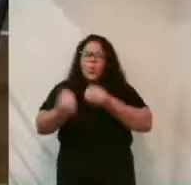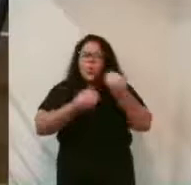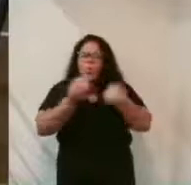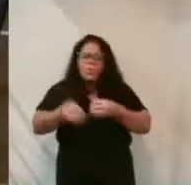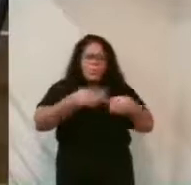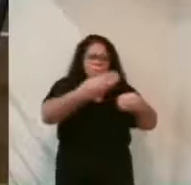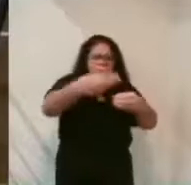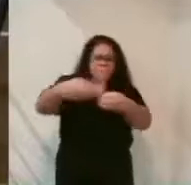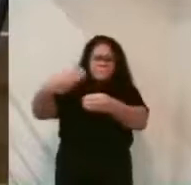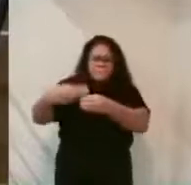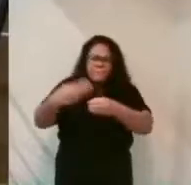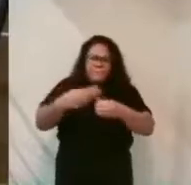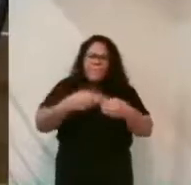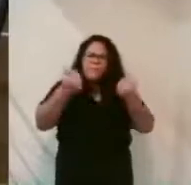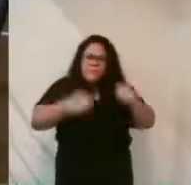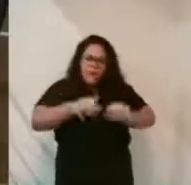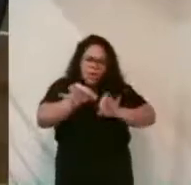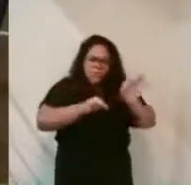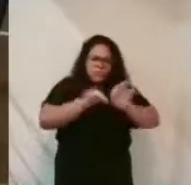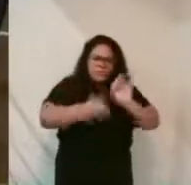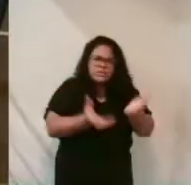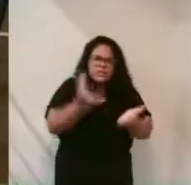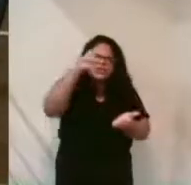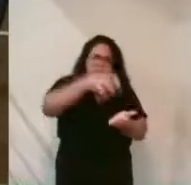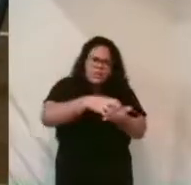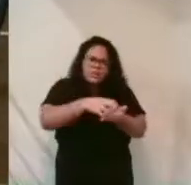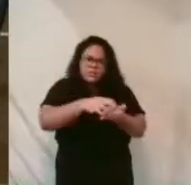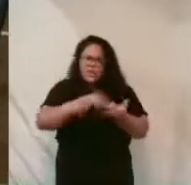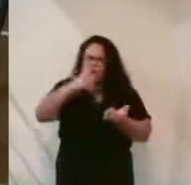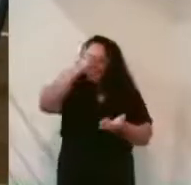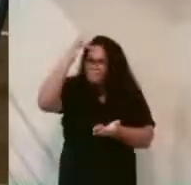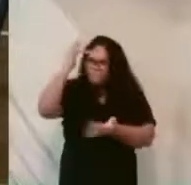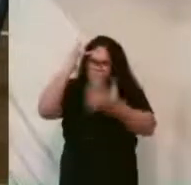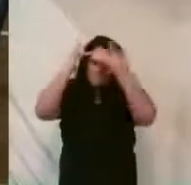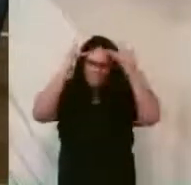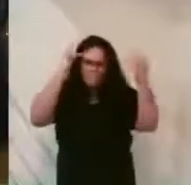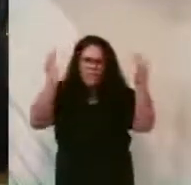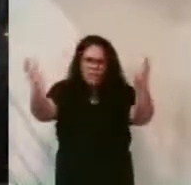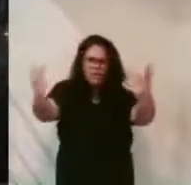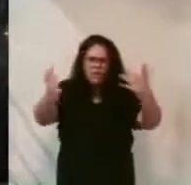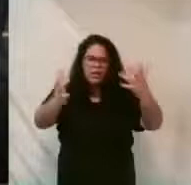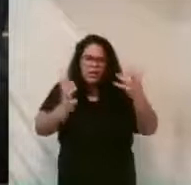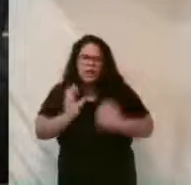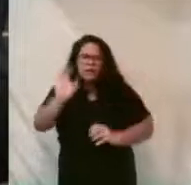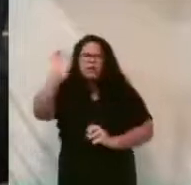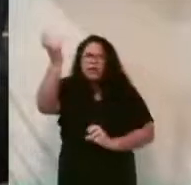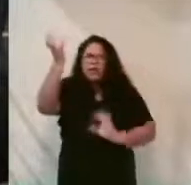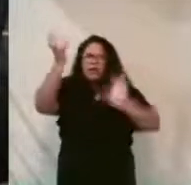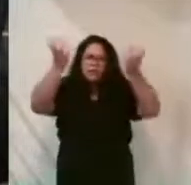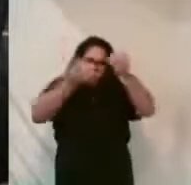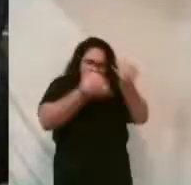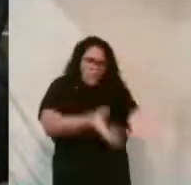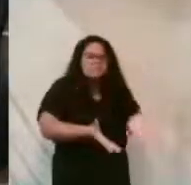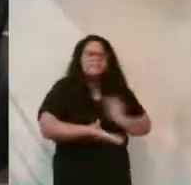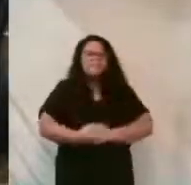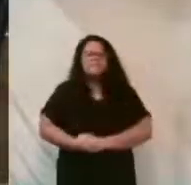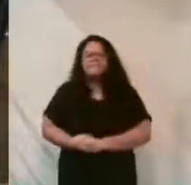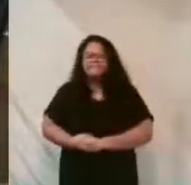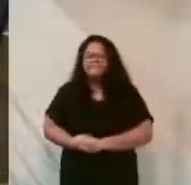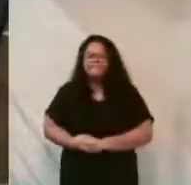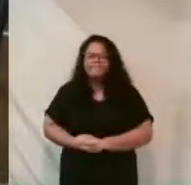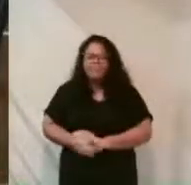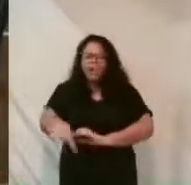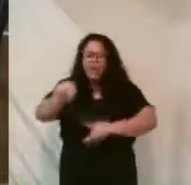Porque é difícil para a entidade gestora dizer, não, qual dos estabelecimentos eu vou colocar no município.